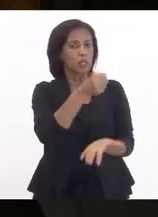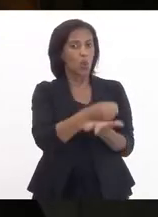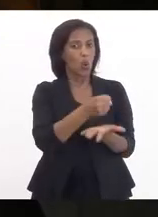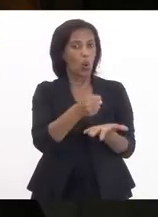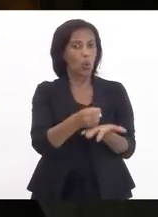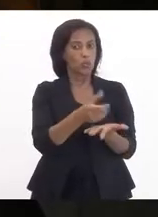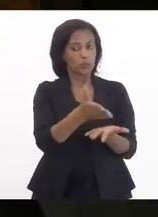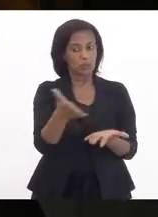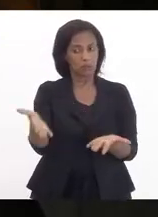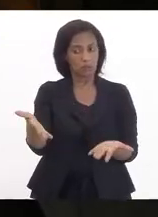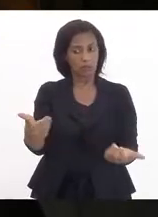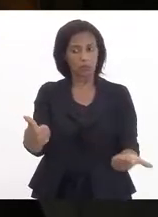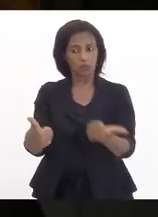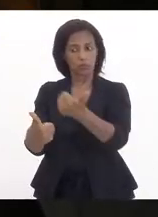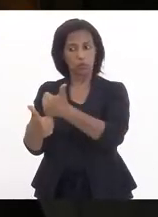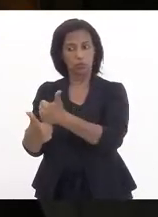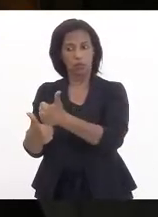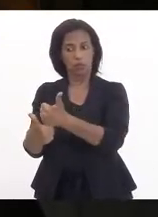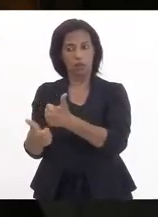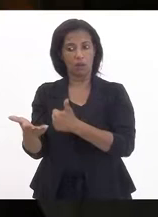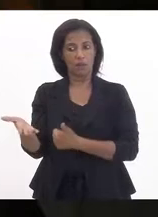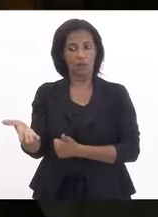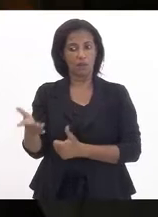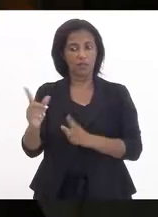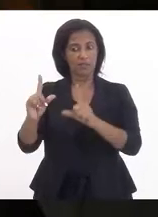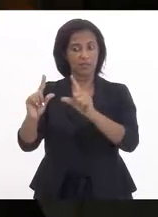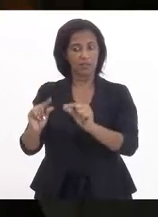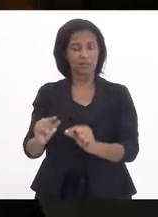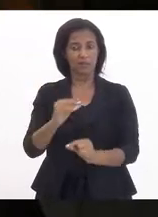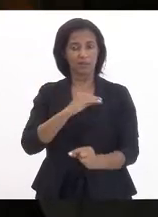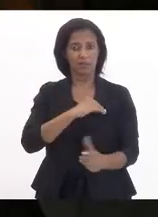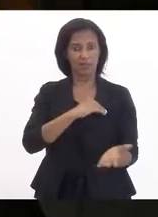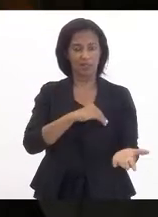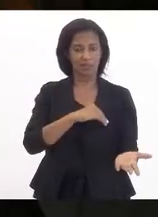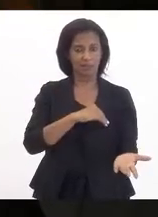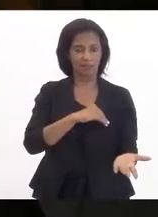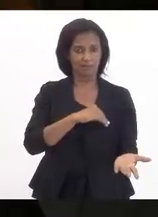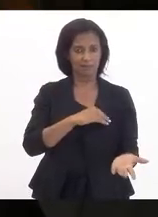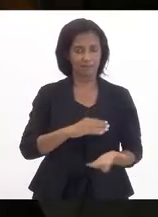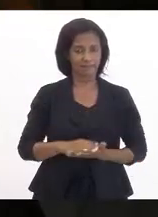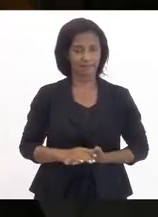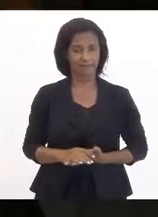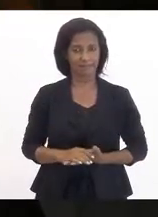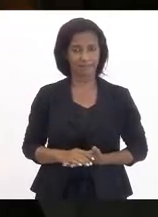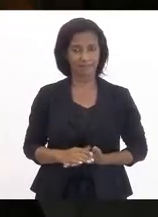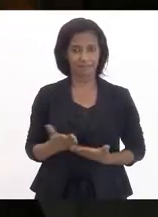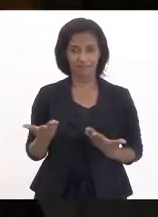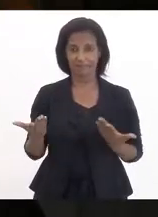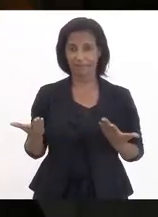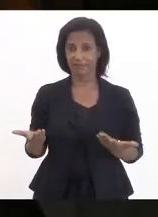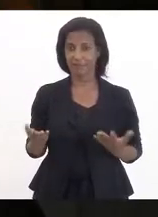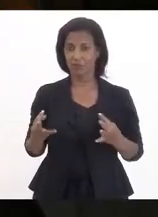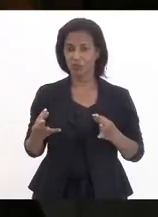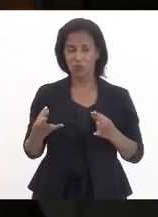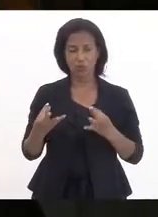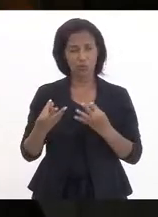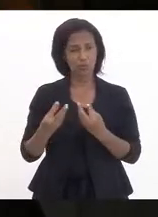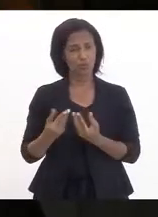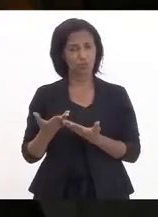que sucedeu, será com redução salarial. Então, tudo